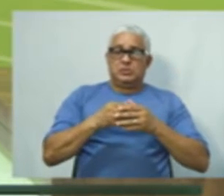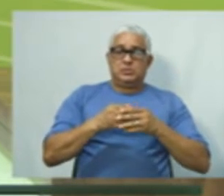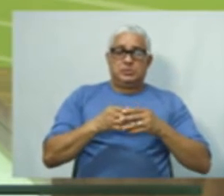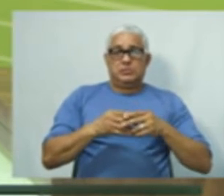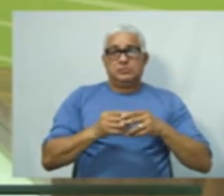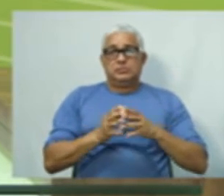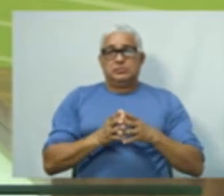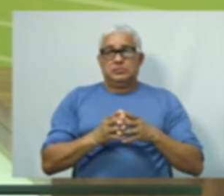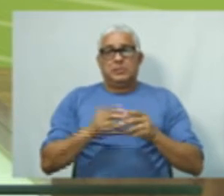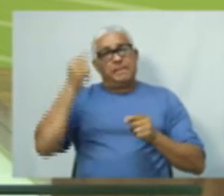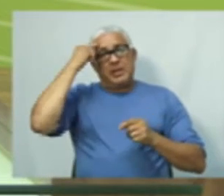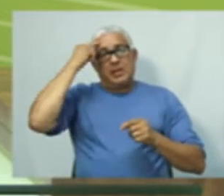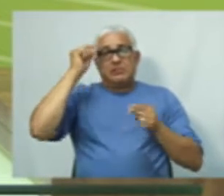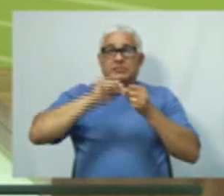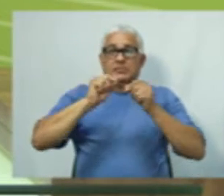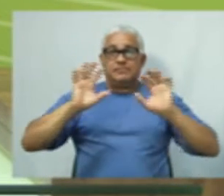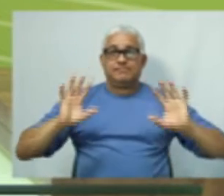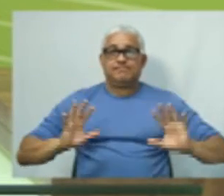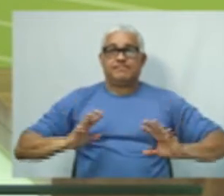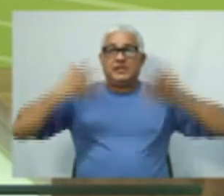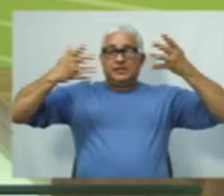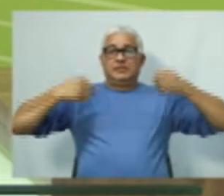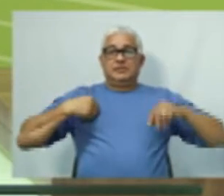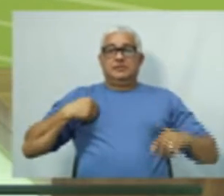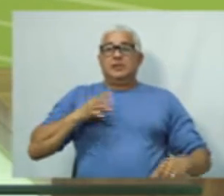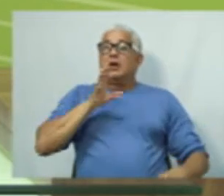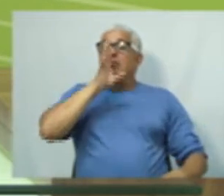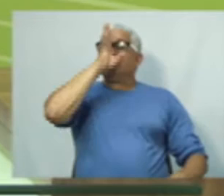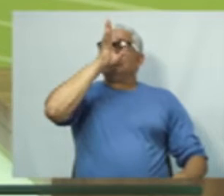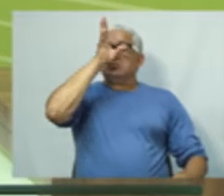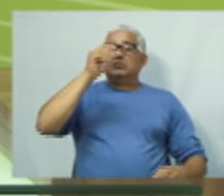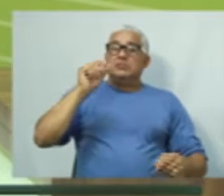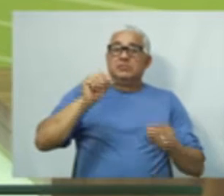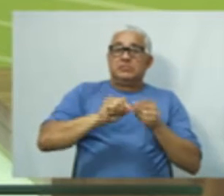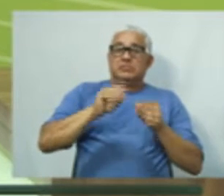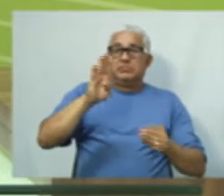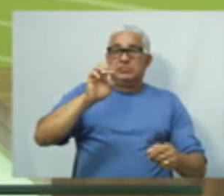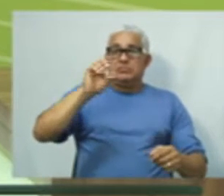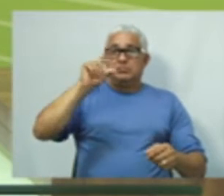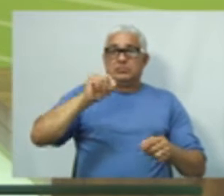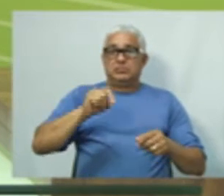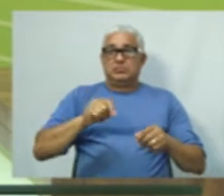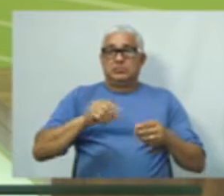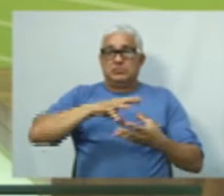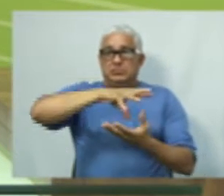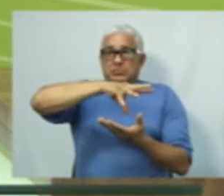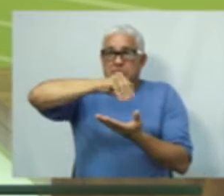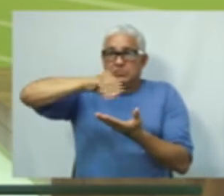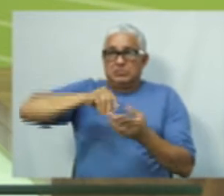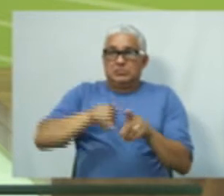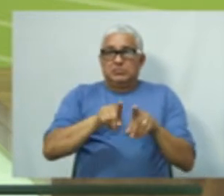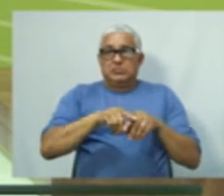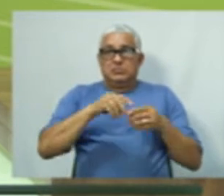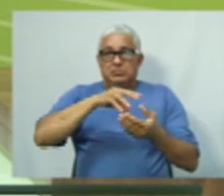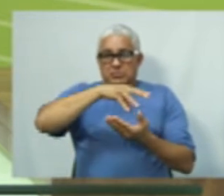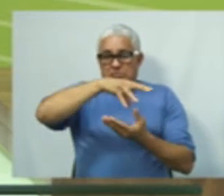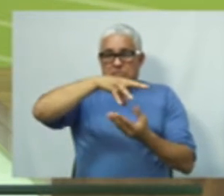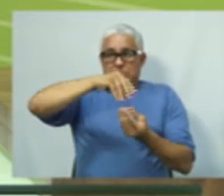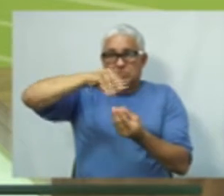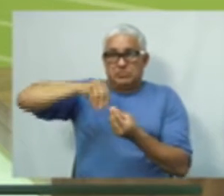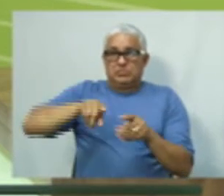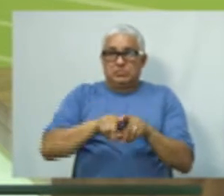festa, você não pode partir para comprar ingredientes, fazer um bolo ou comprar salgados. A primeira coisa que tem que fazer é o